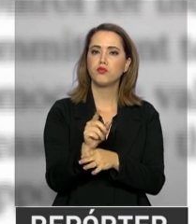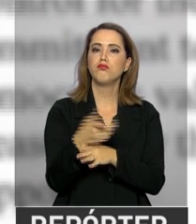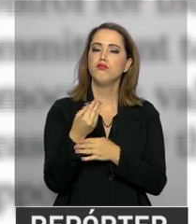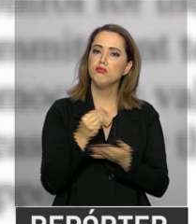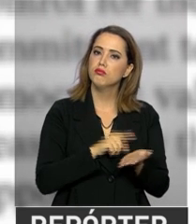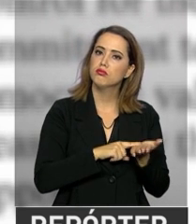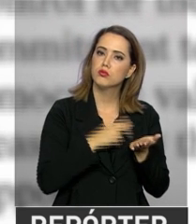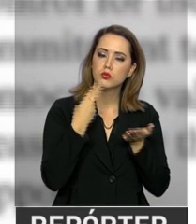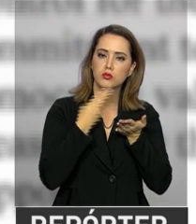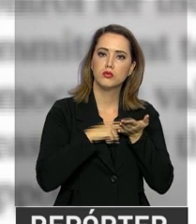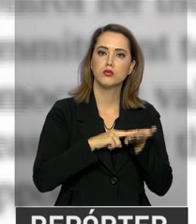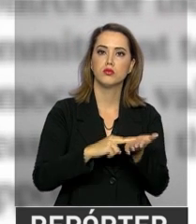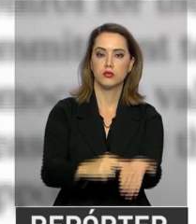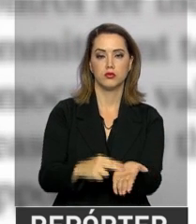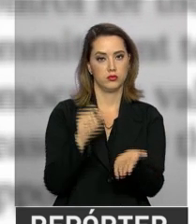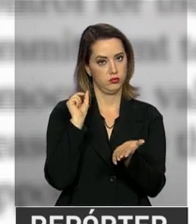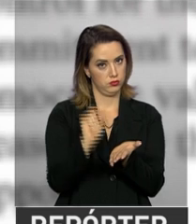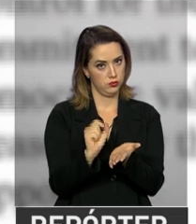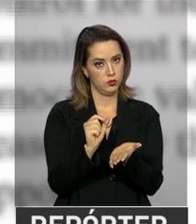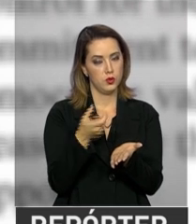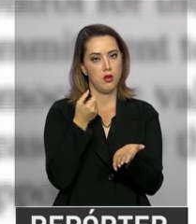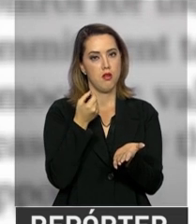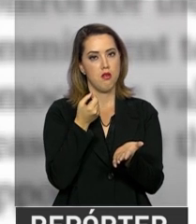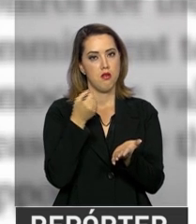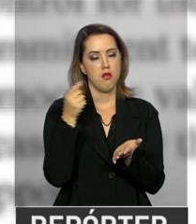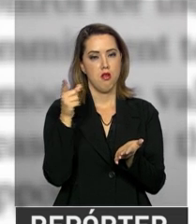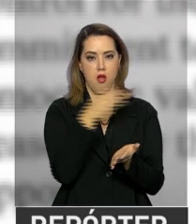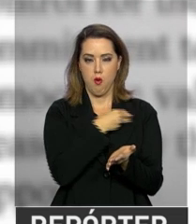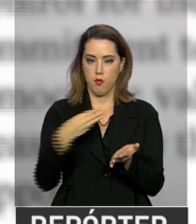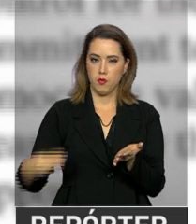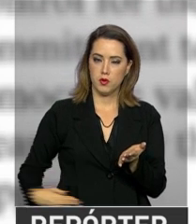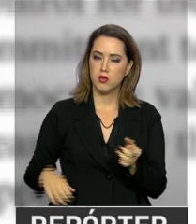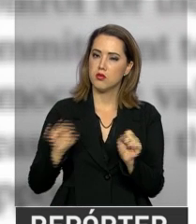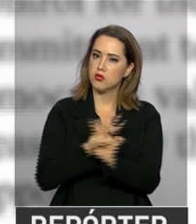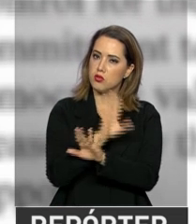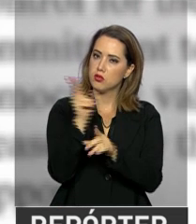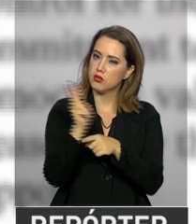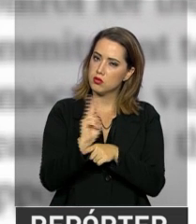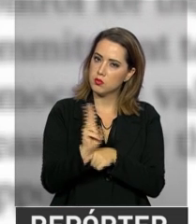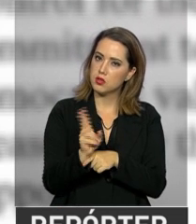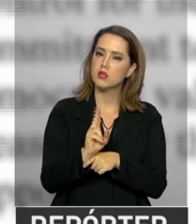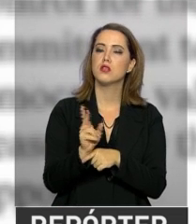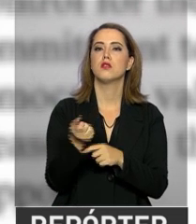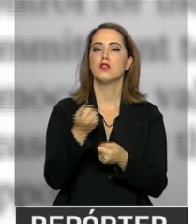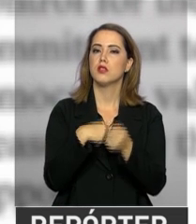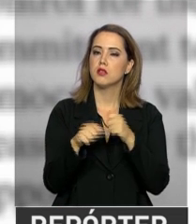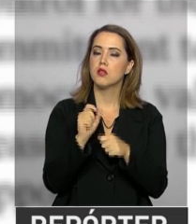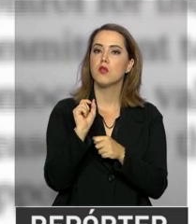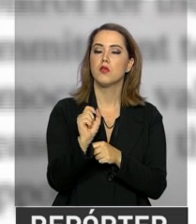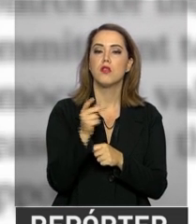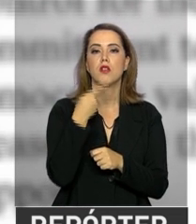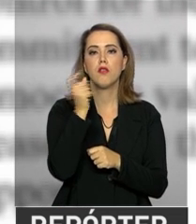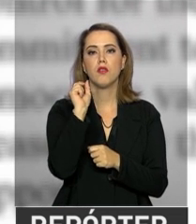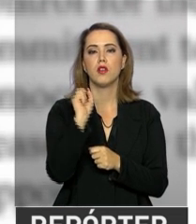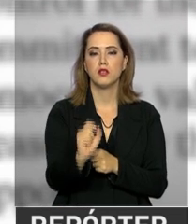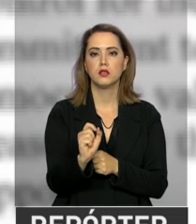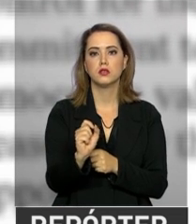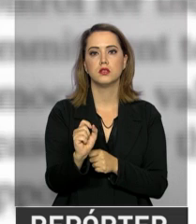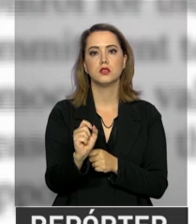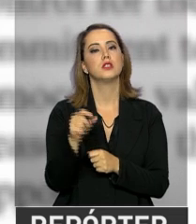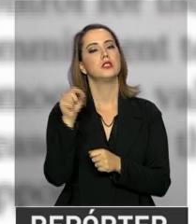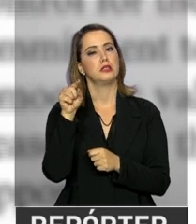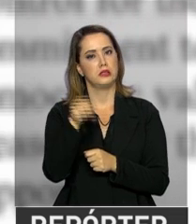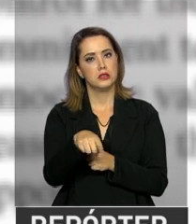enviou por meio da Fundação uma carta ao ministro da Transparência, Fiscalização e Controle, na qual afirma que